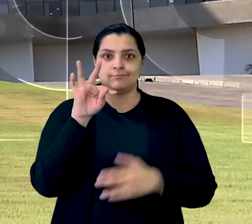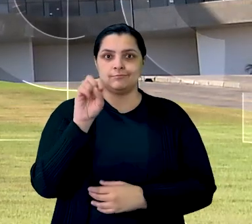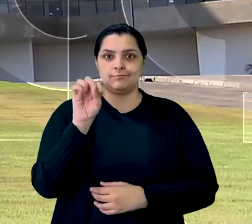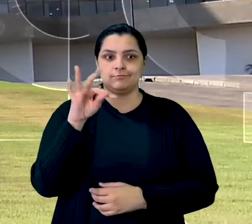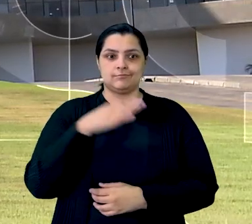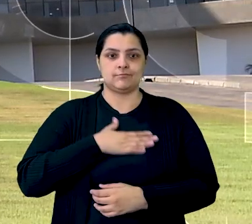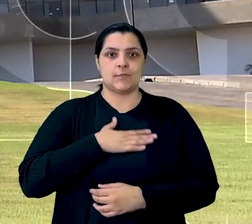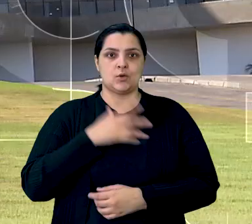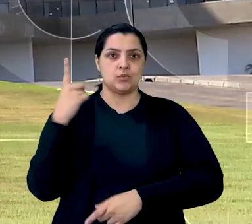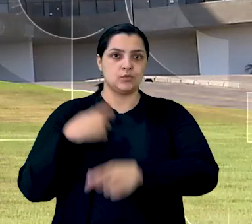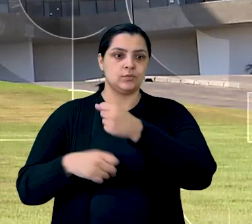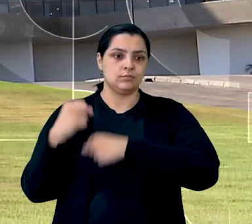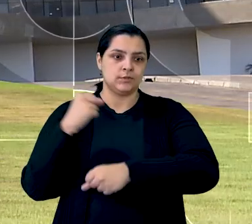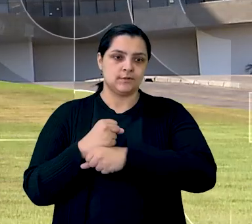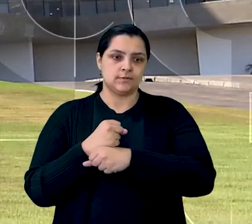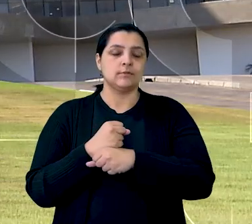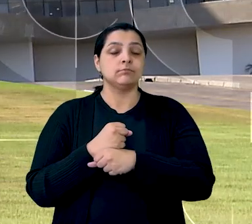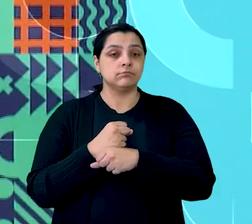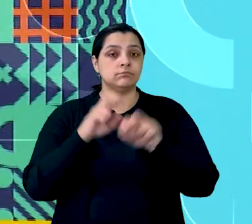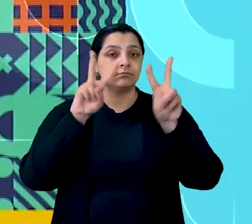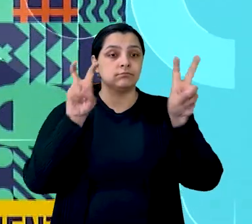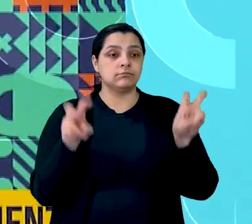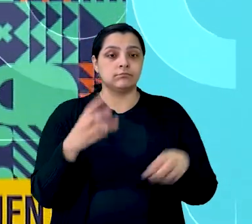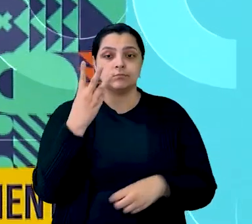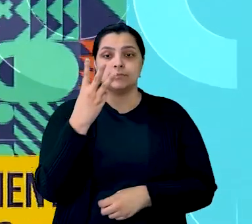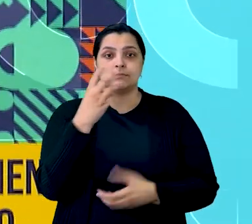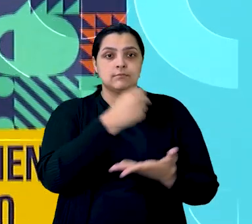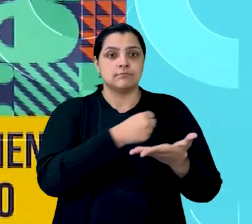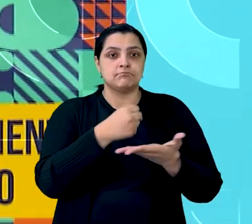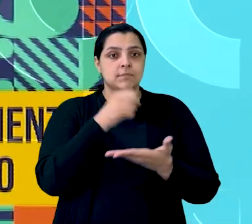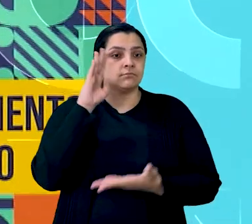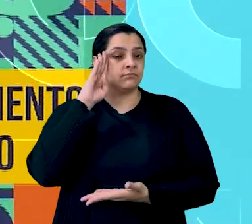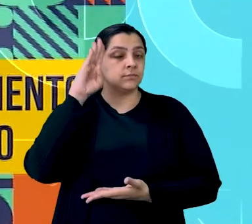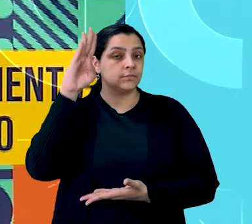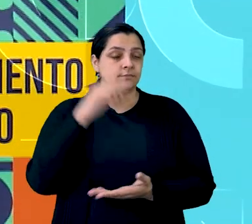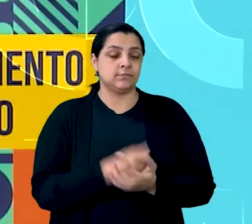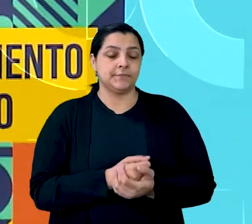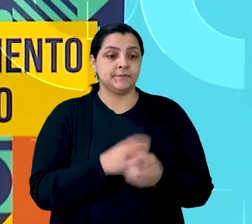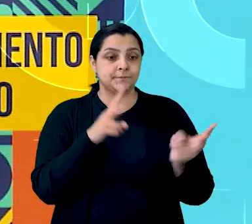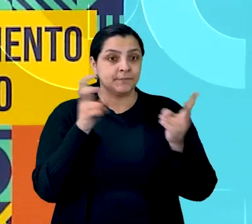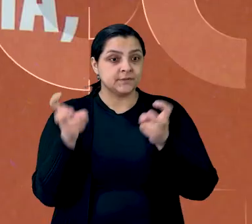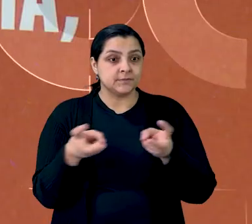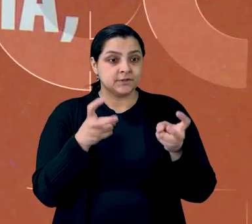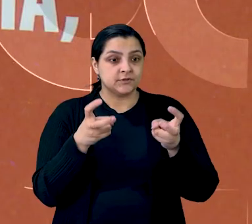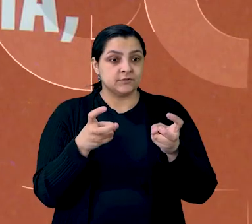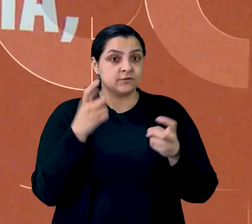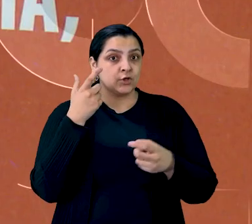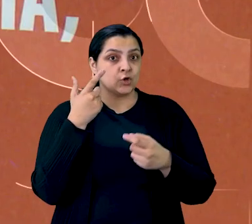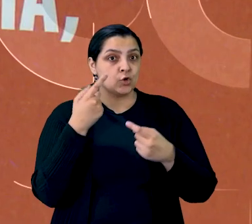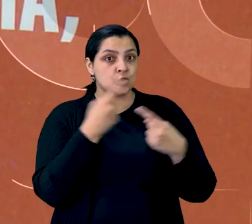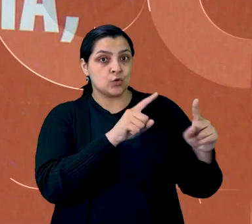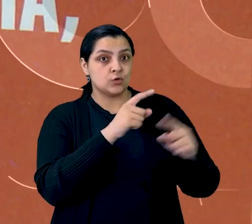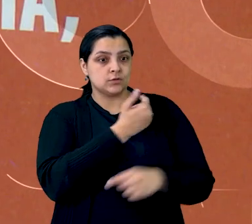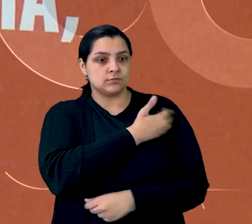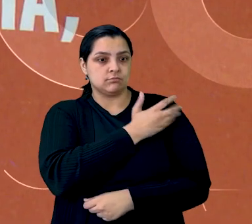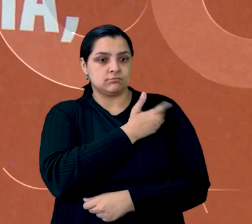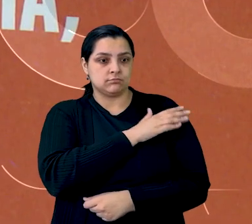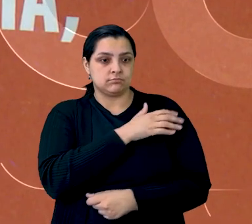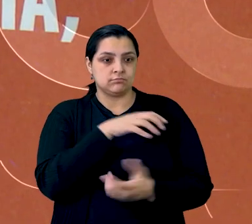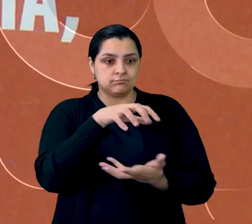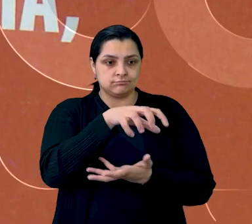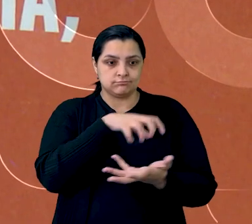pelo TST em agosto do ano passado abordam 3 eixos principais: perspectiva